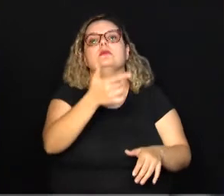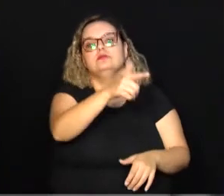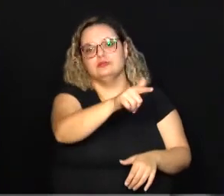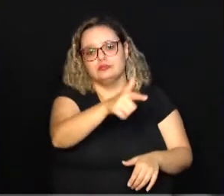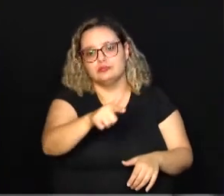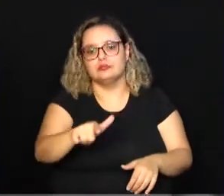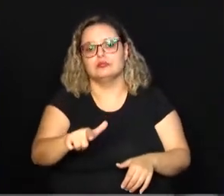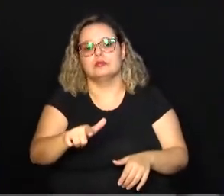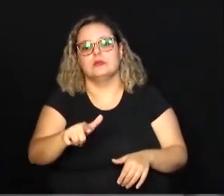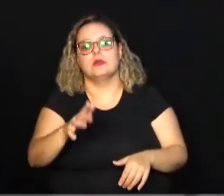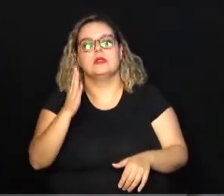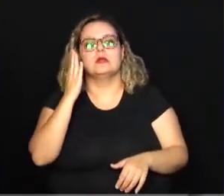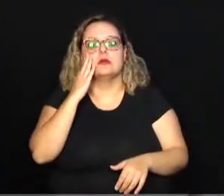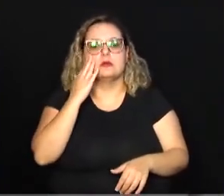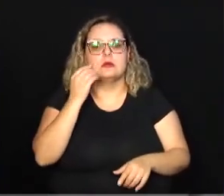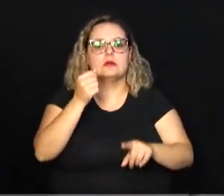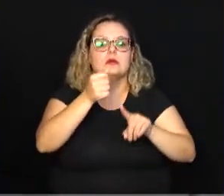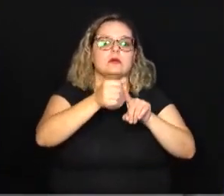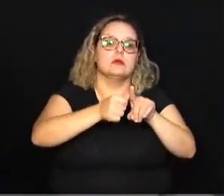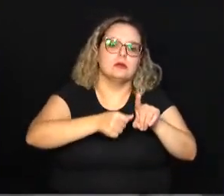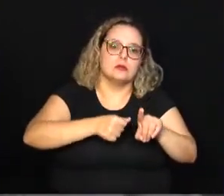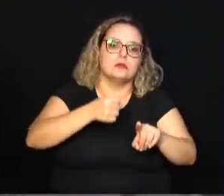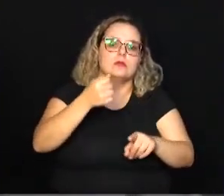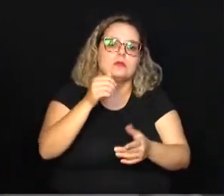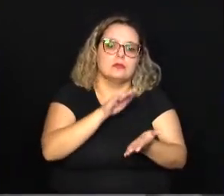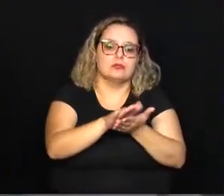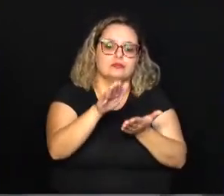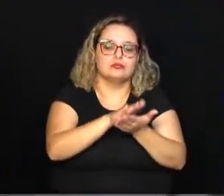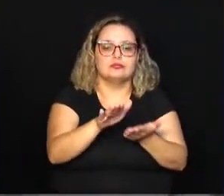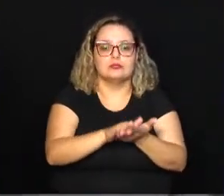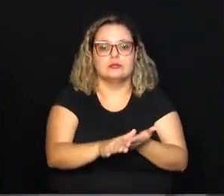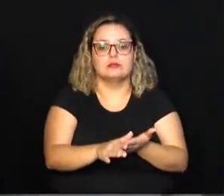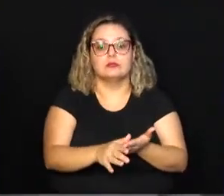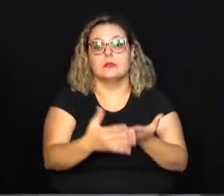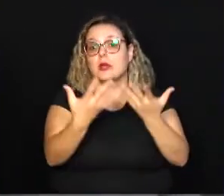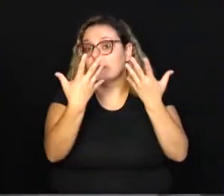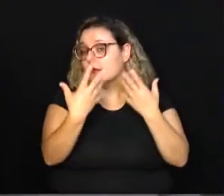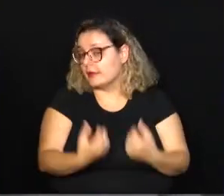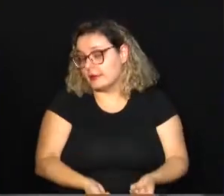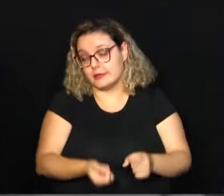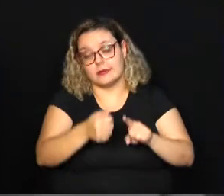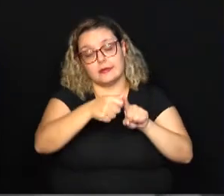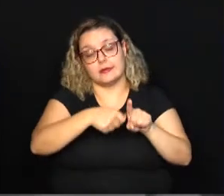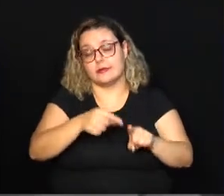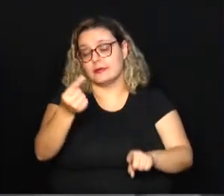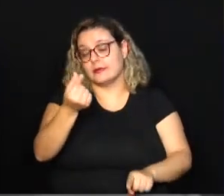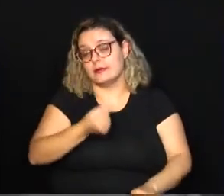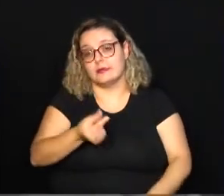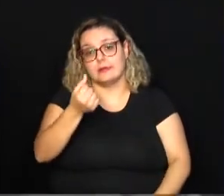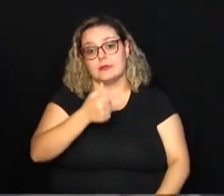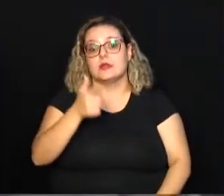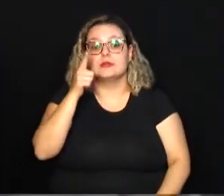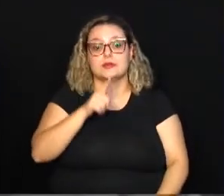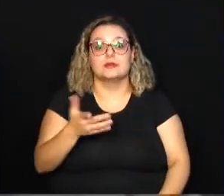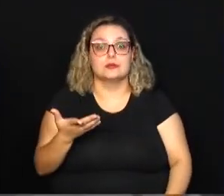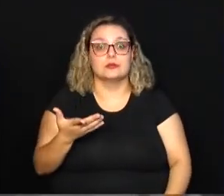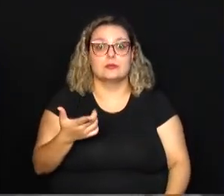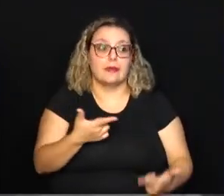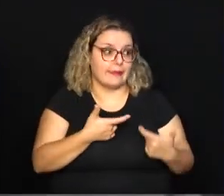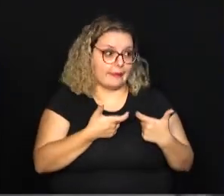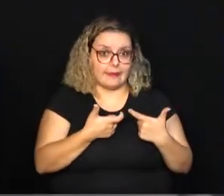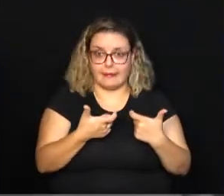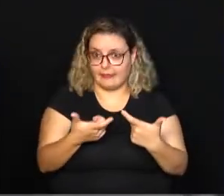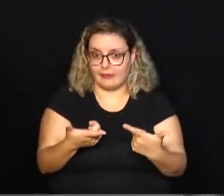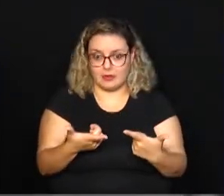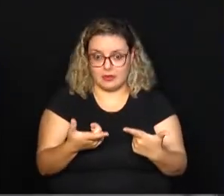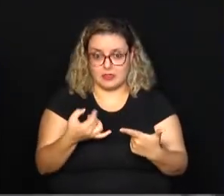gasto não sei quantos meses para conseguir isso, para começar a receber outra vez. Então, é uma situação de guerra. Se eu não